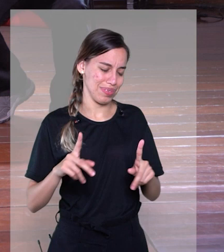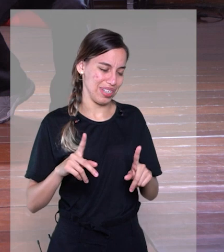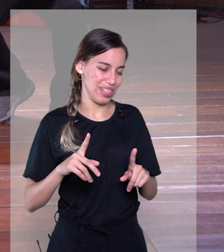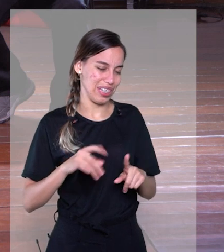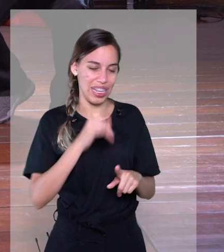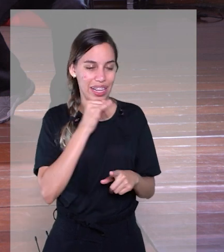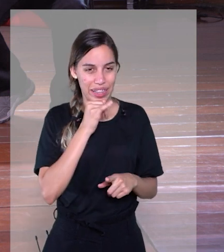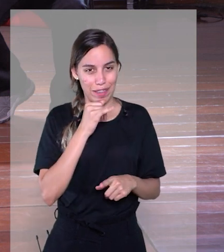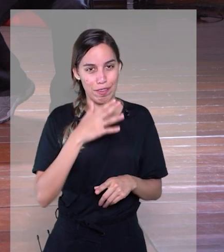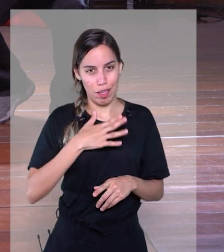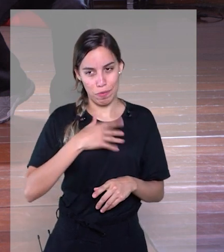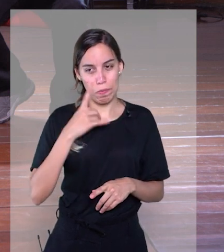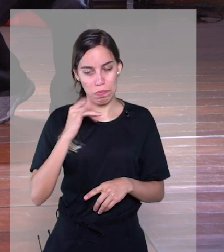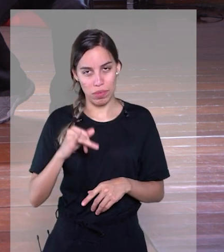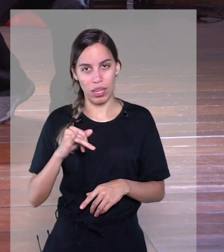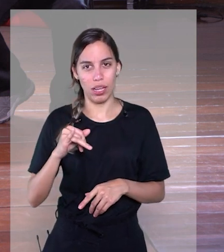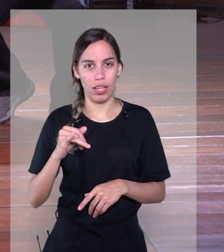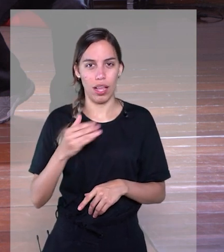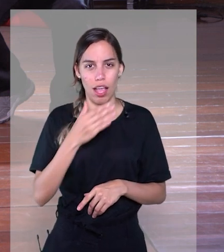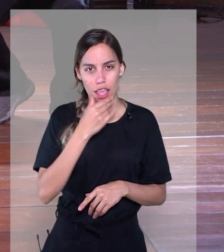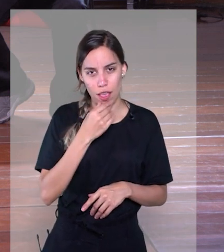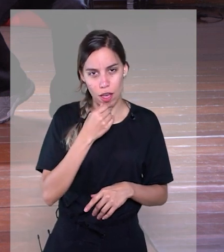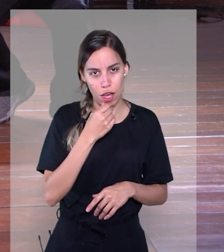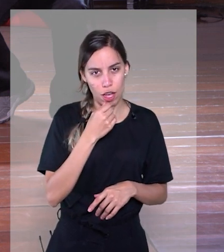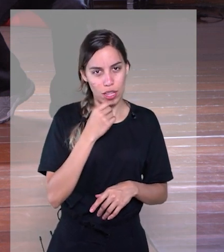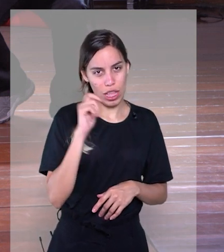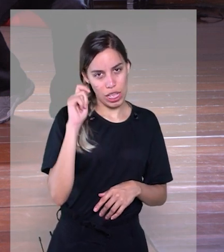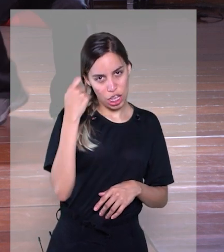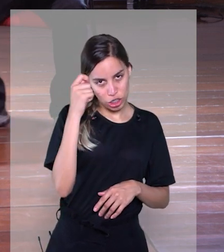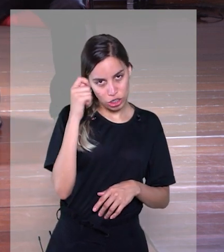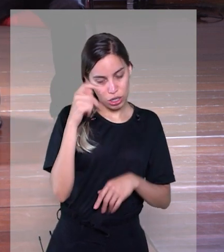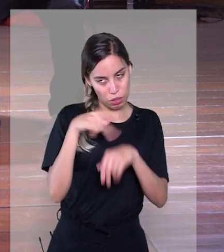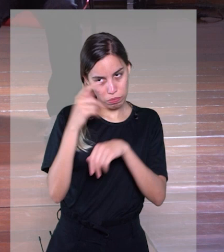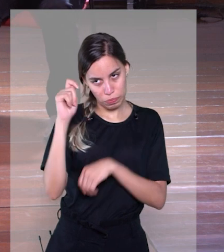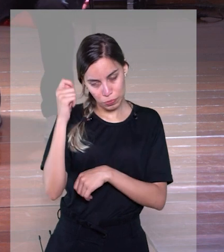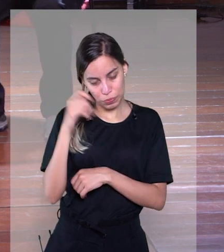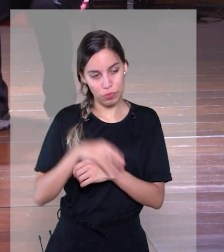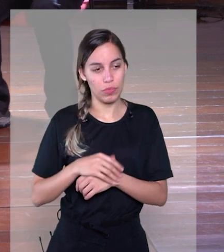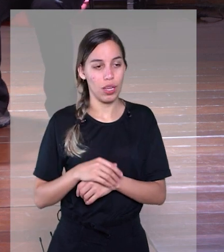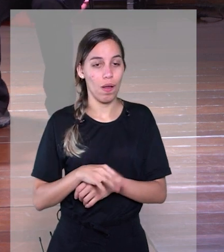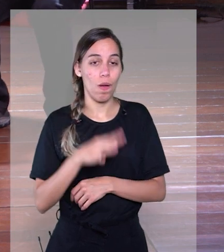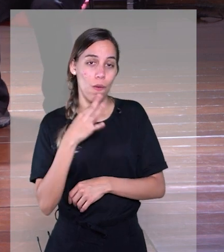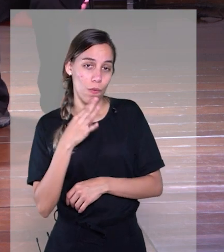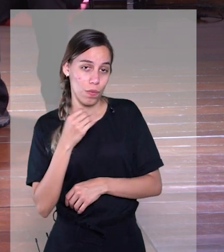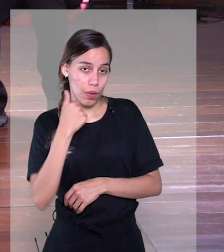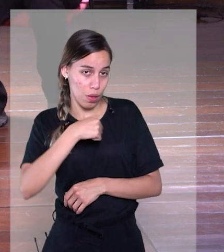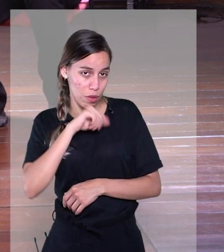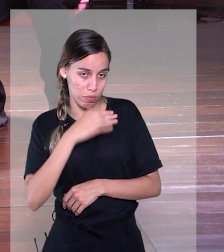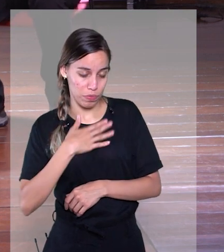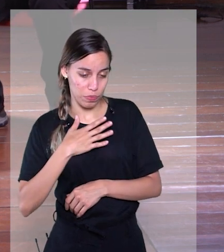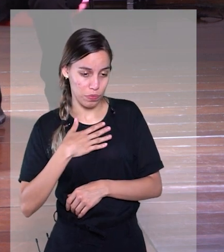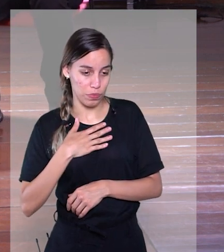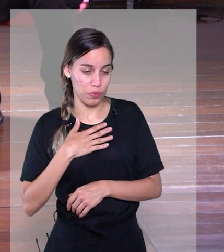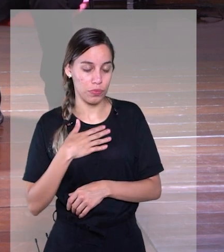argentino, casou com uma mãe, a título de curiosidade. Eles se conheceram numa festa na casa de Bete Vargas, que tinha sido